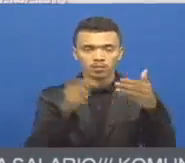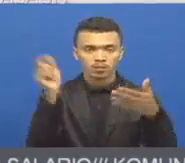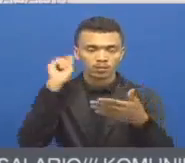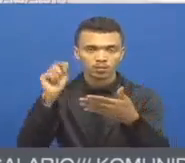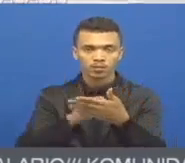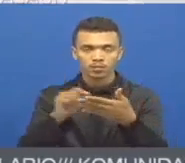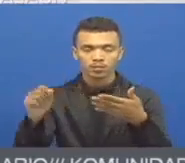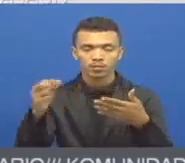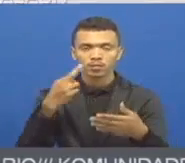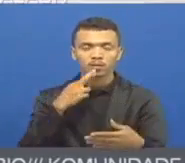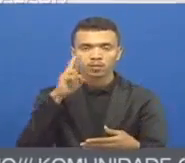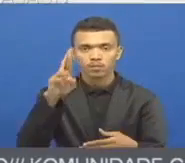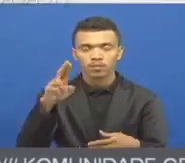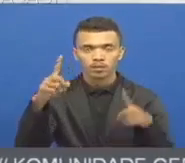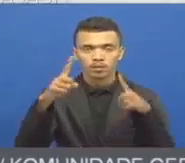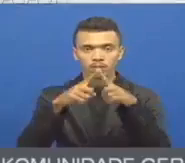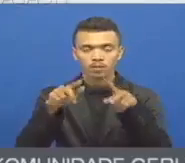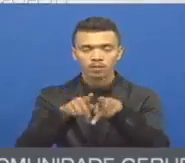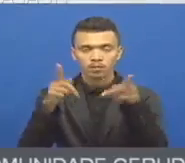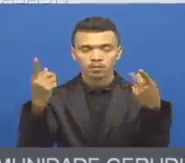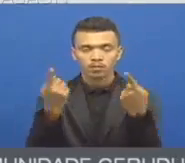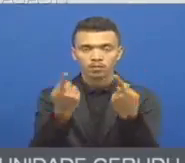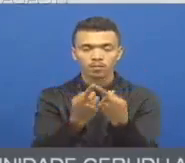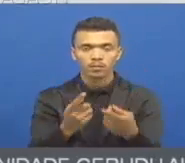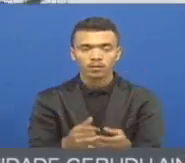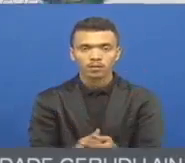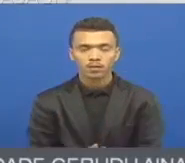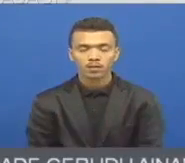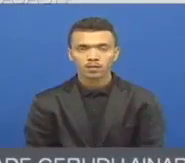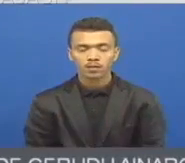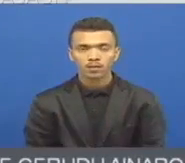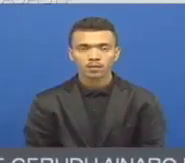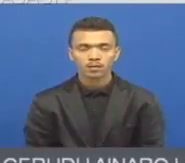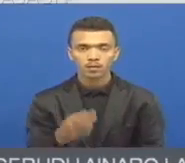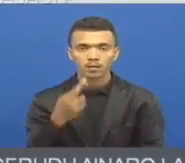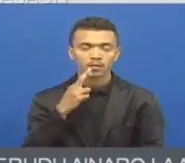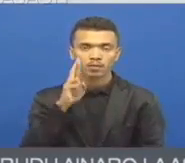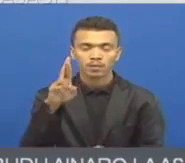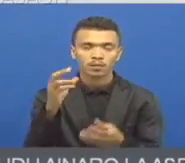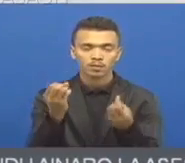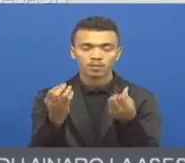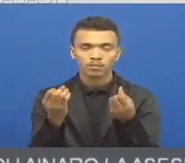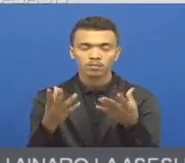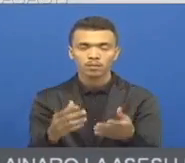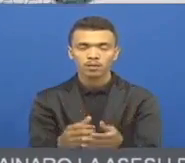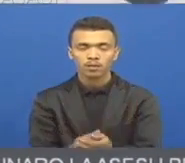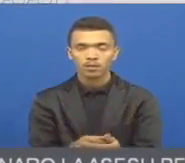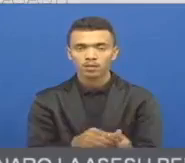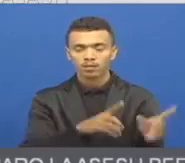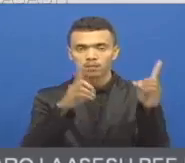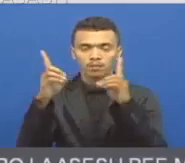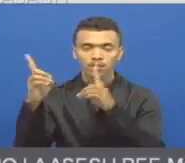ne recomendação ba companhia. Iha recomendação lubukida. Ne bema amifona ba sira